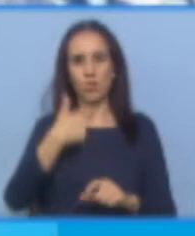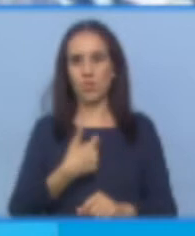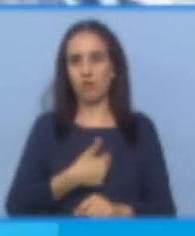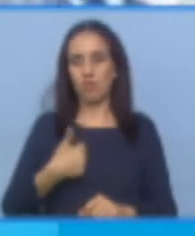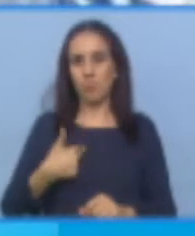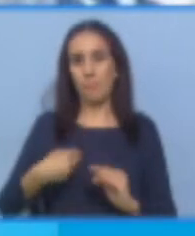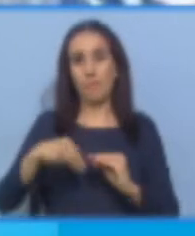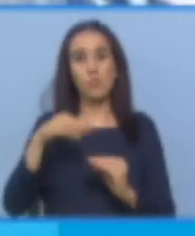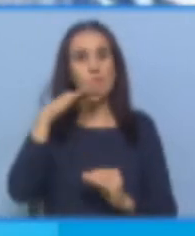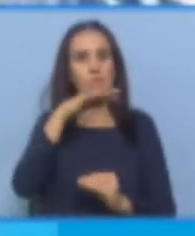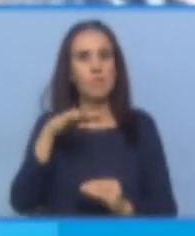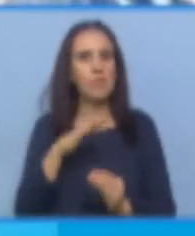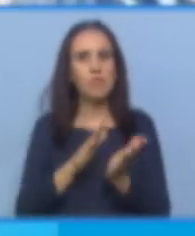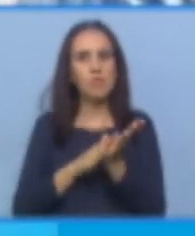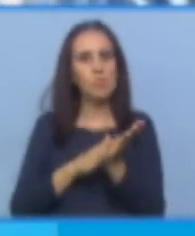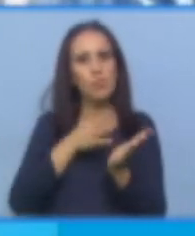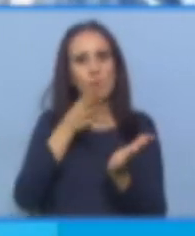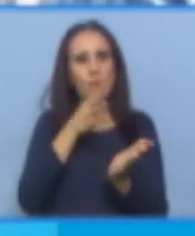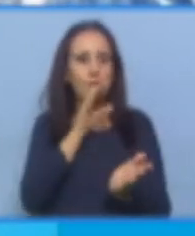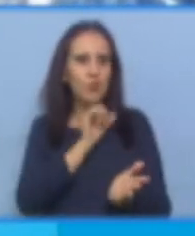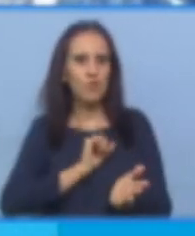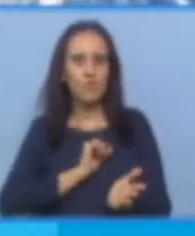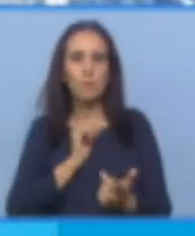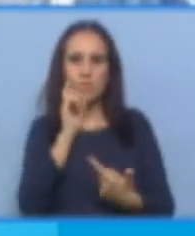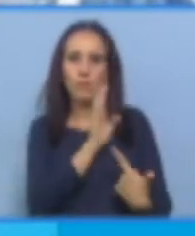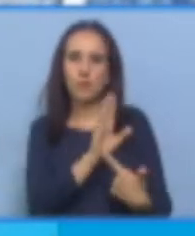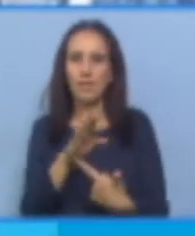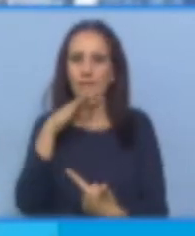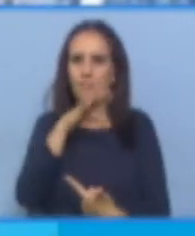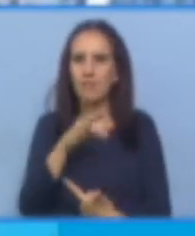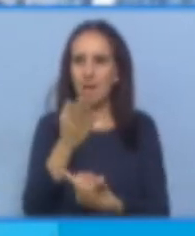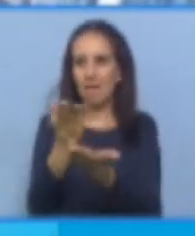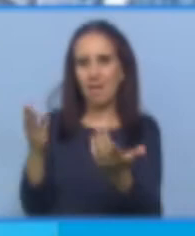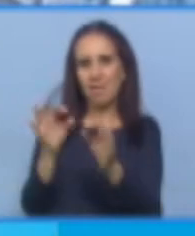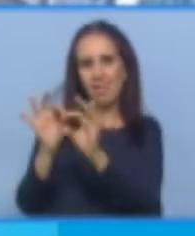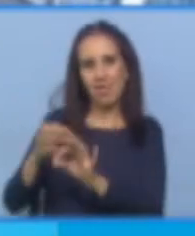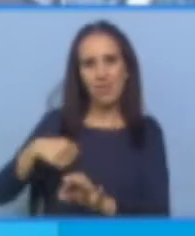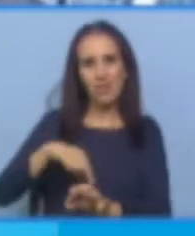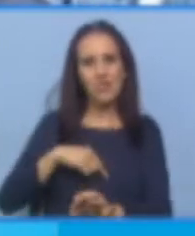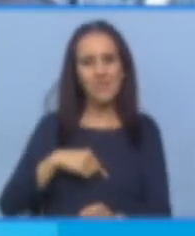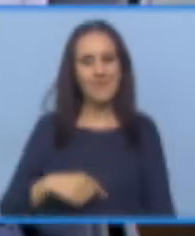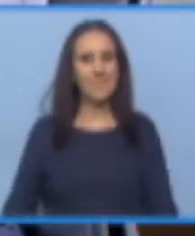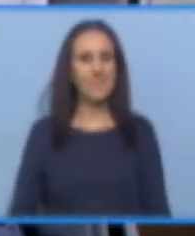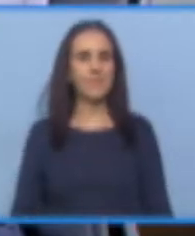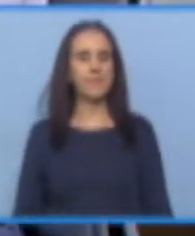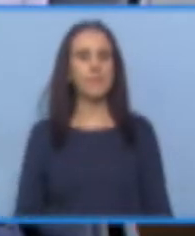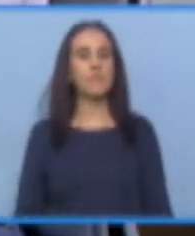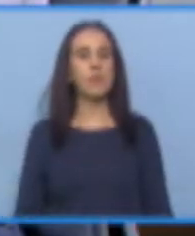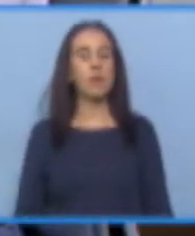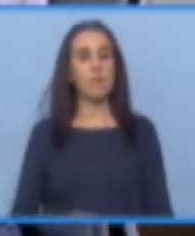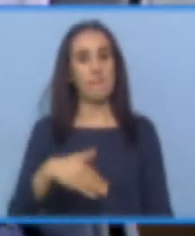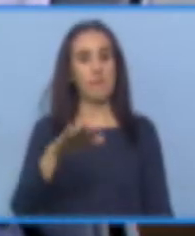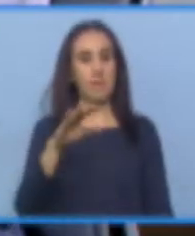cristãos e também como família, dar testemunho aos nossos filhos, mostrar mais famílias como nós. Vai ser uma ocasião, e como